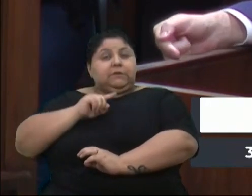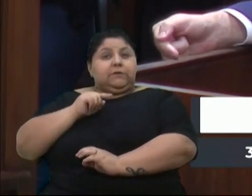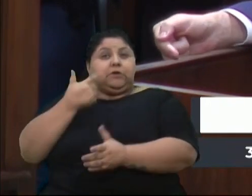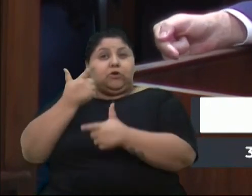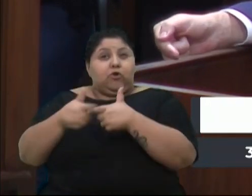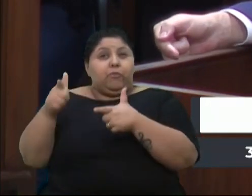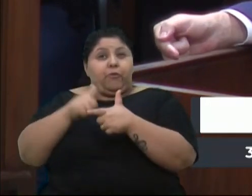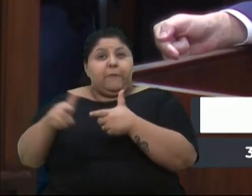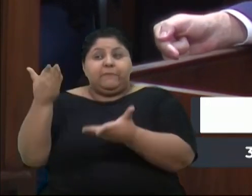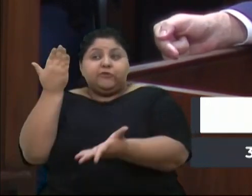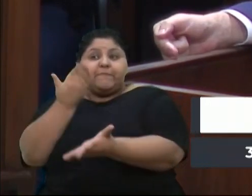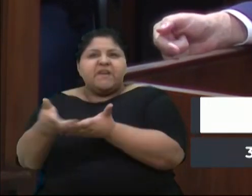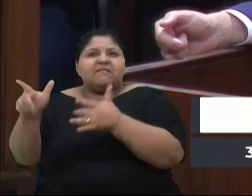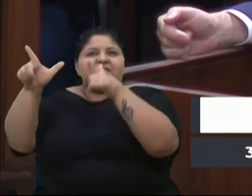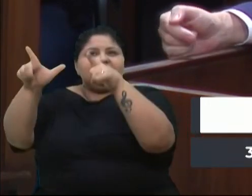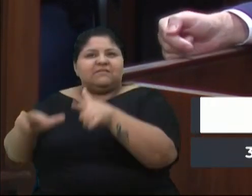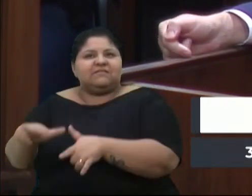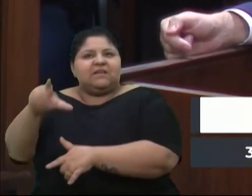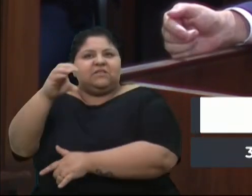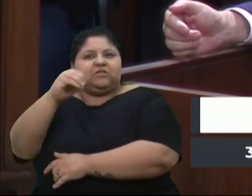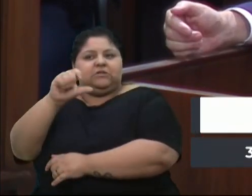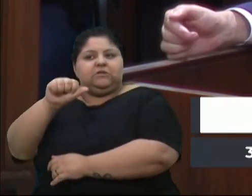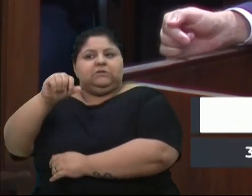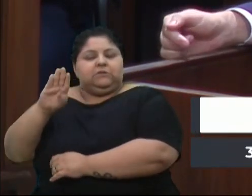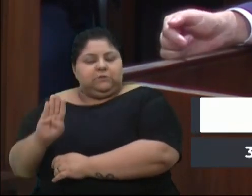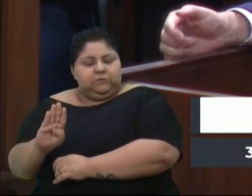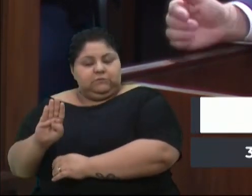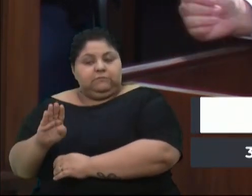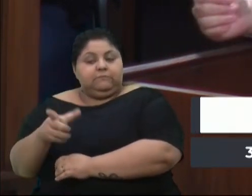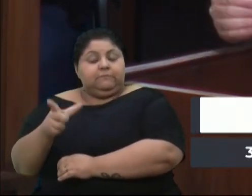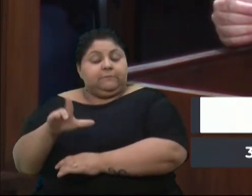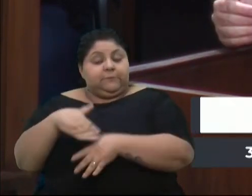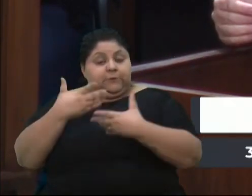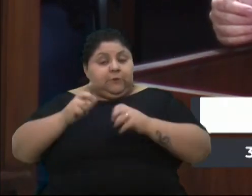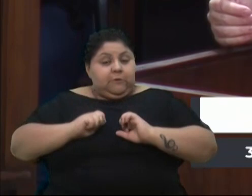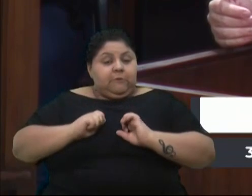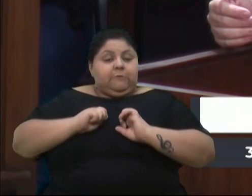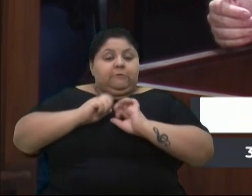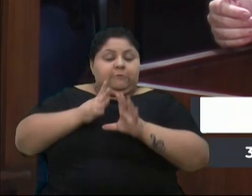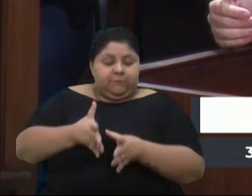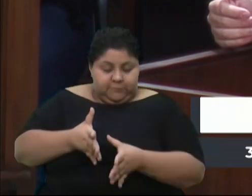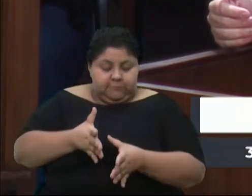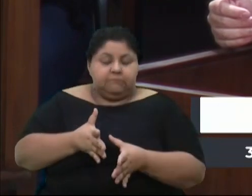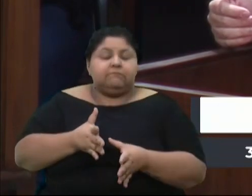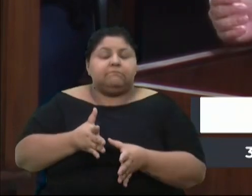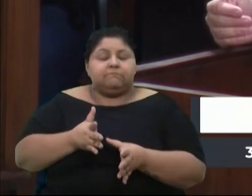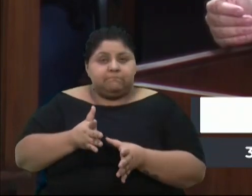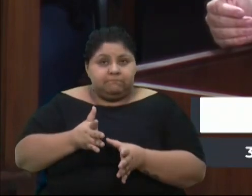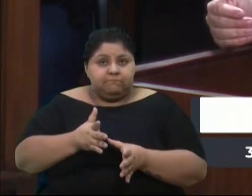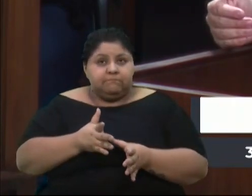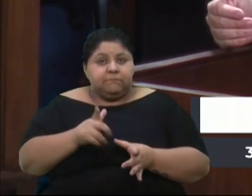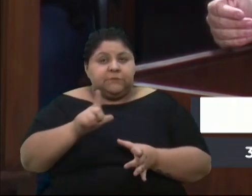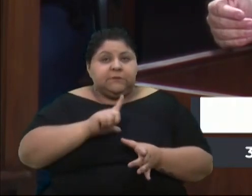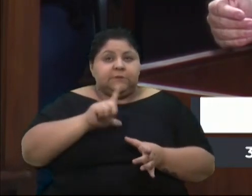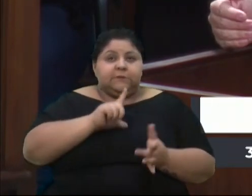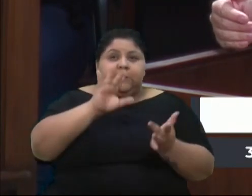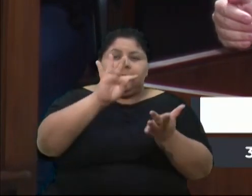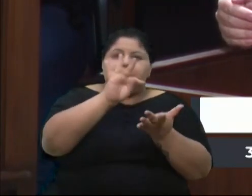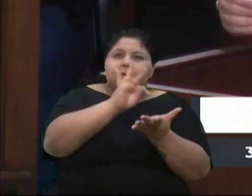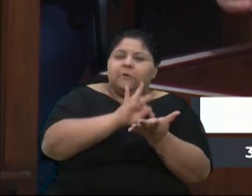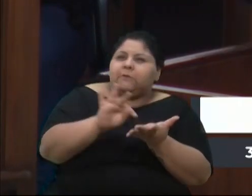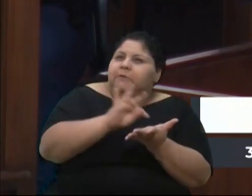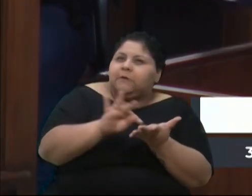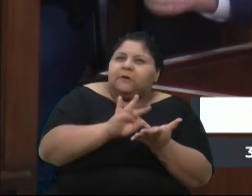da UAB. Então, essas ações elas foram entradas porque havia uma teoria de se dizer, não,